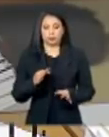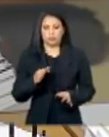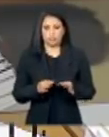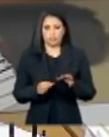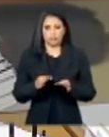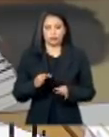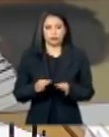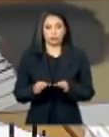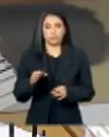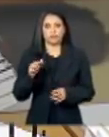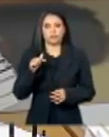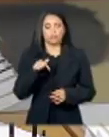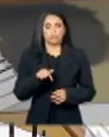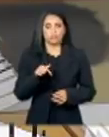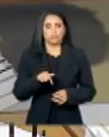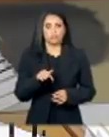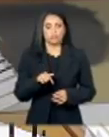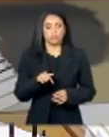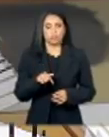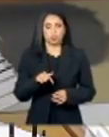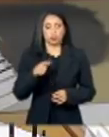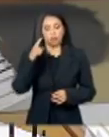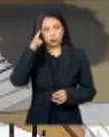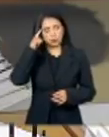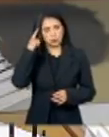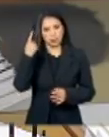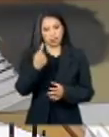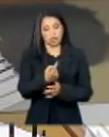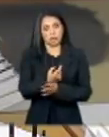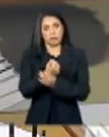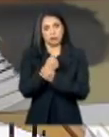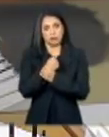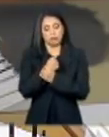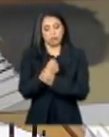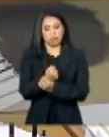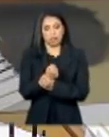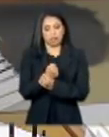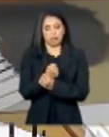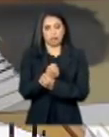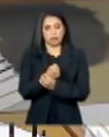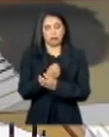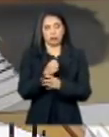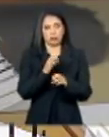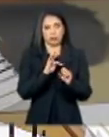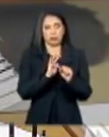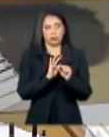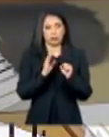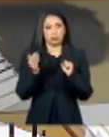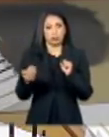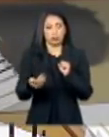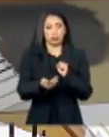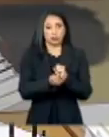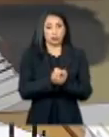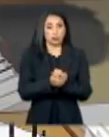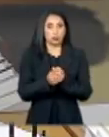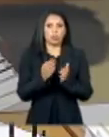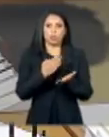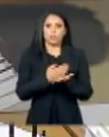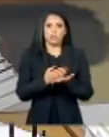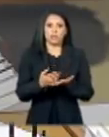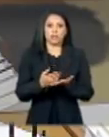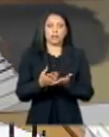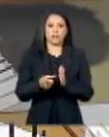o mandado de segurança como ser o supremo tivesse competência originária não estivesse